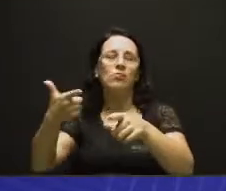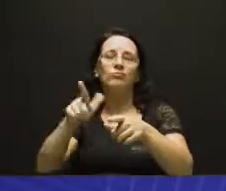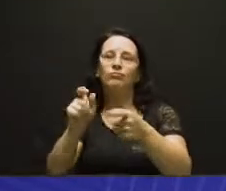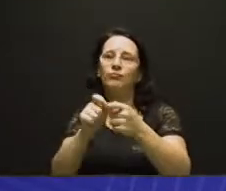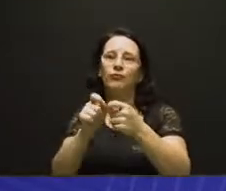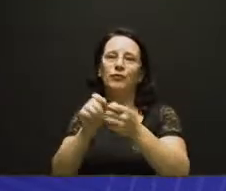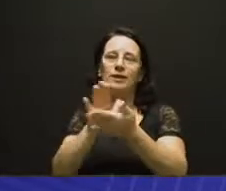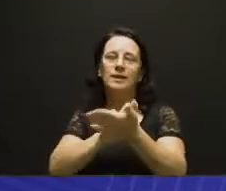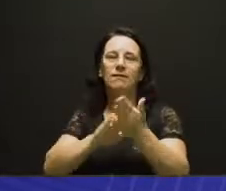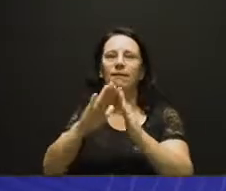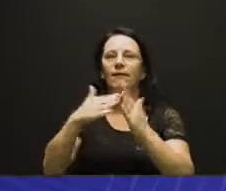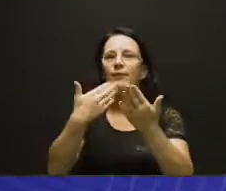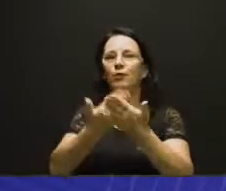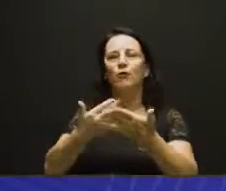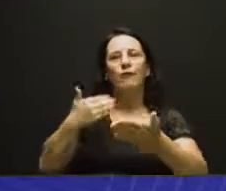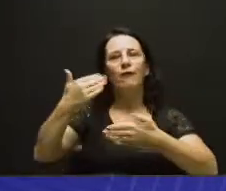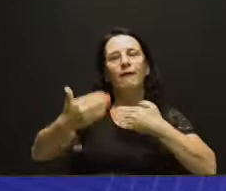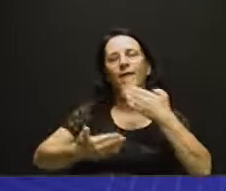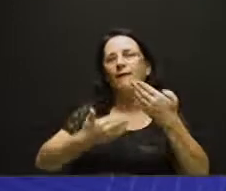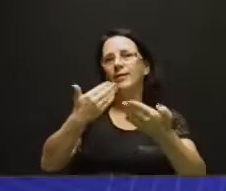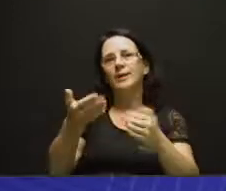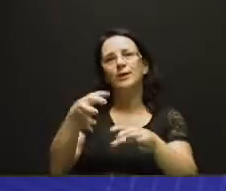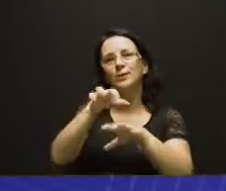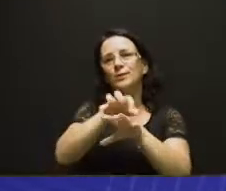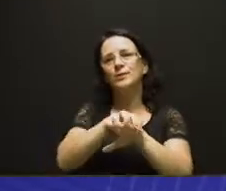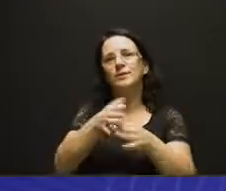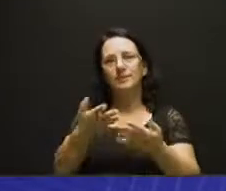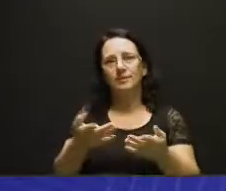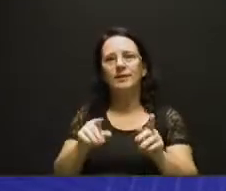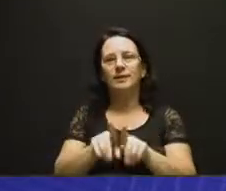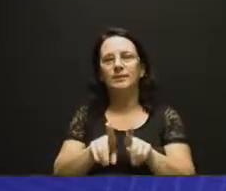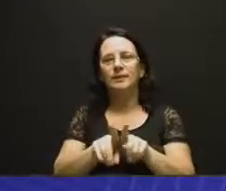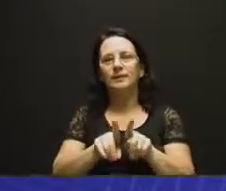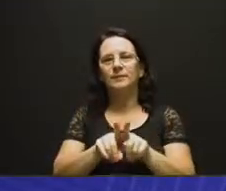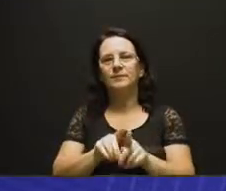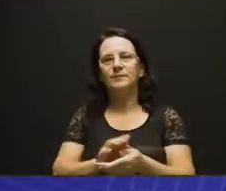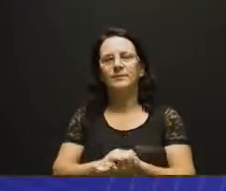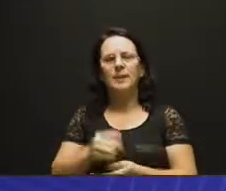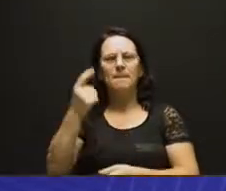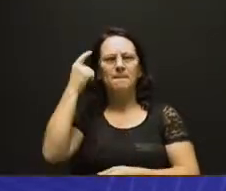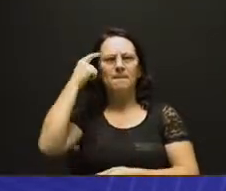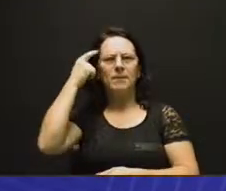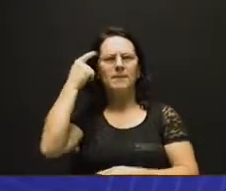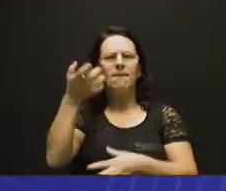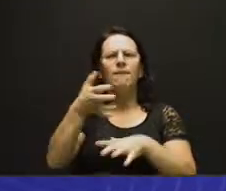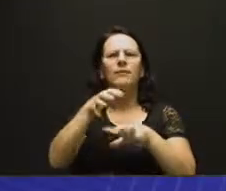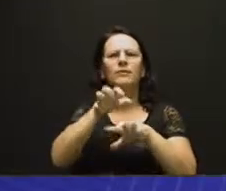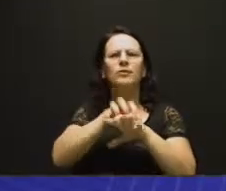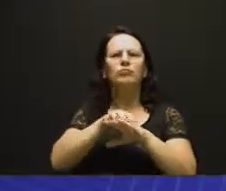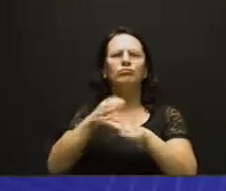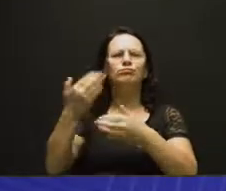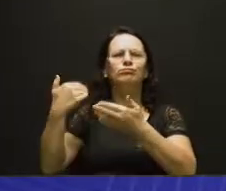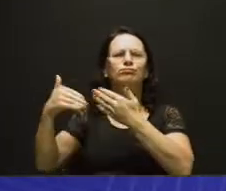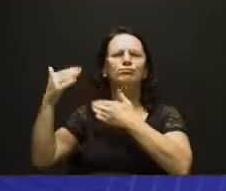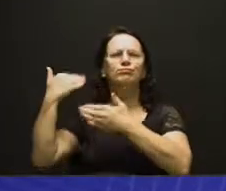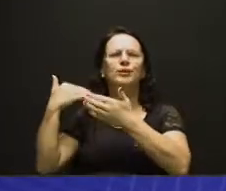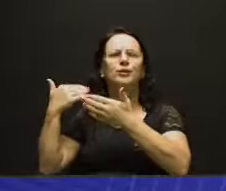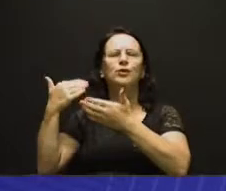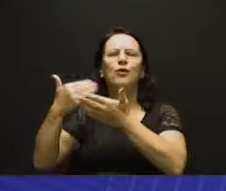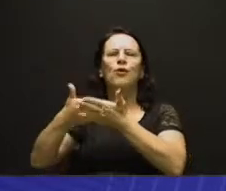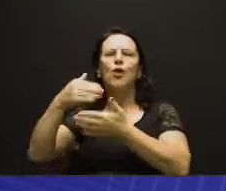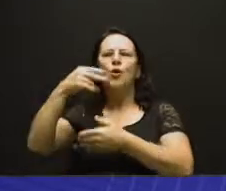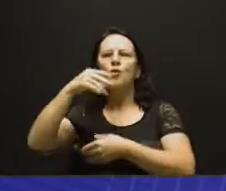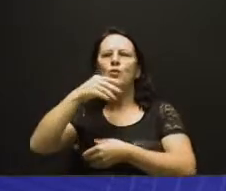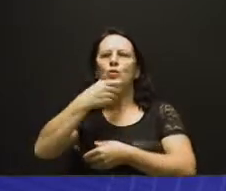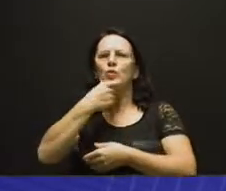a escola não vai conseguir ser inclusiva então nós temos que pensar em inclusão desde o do tio que fica